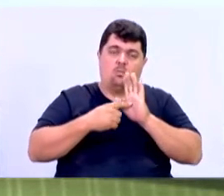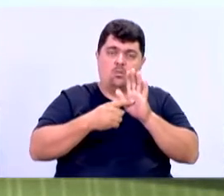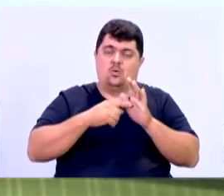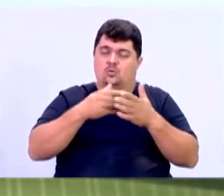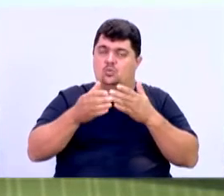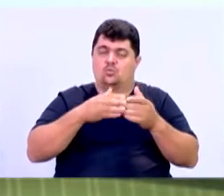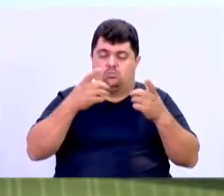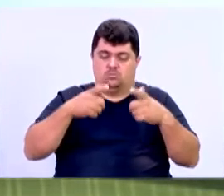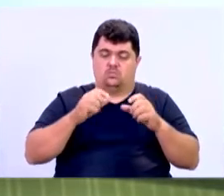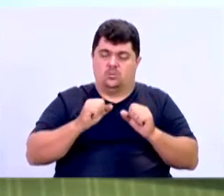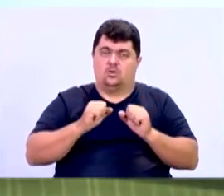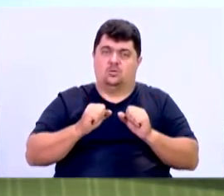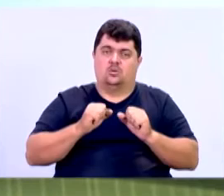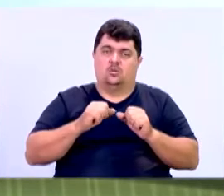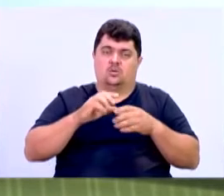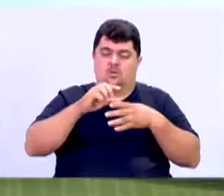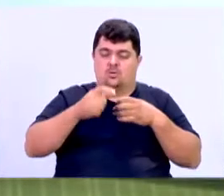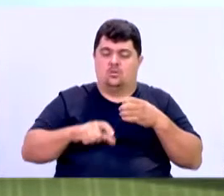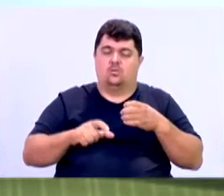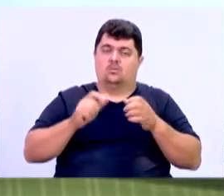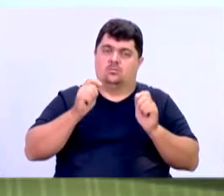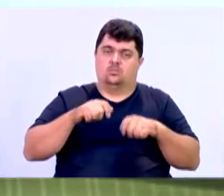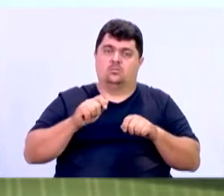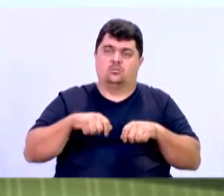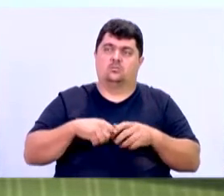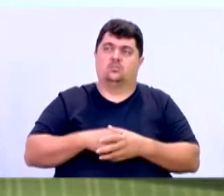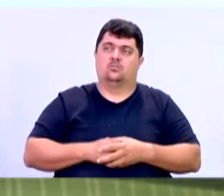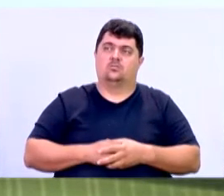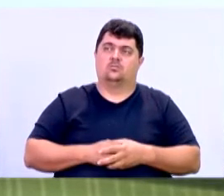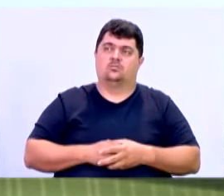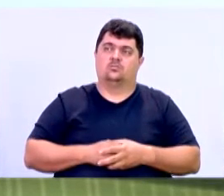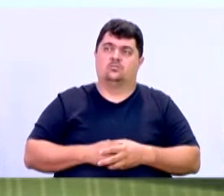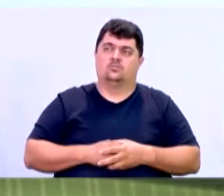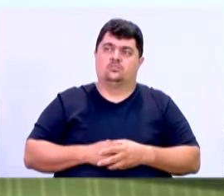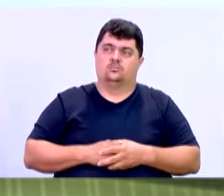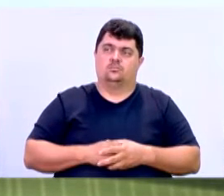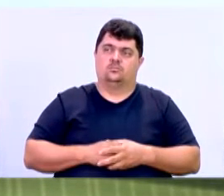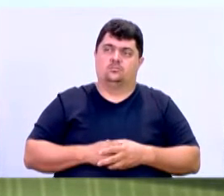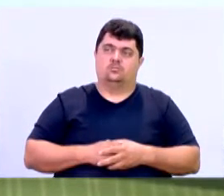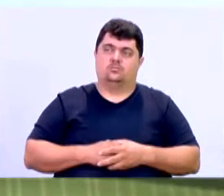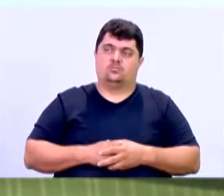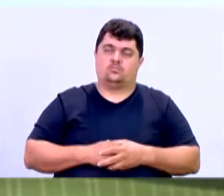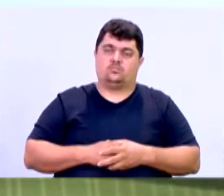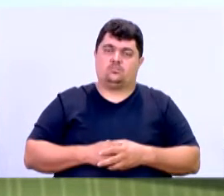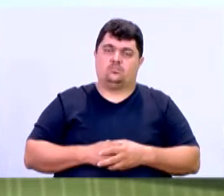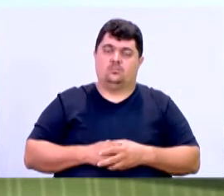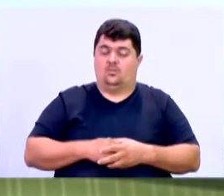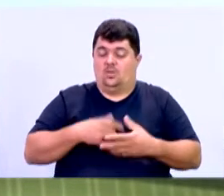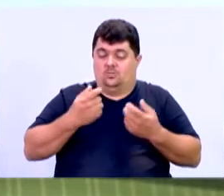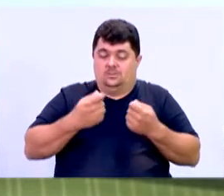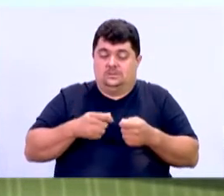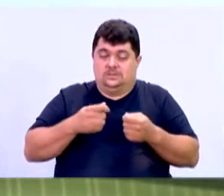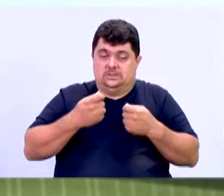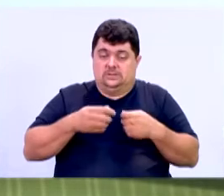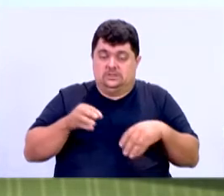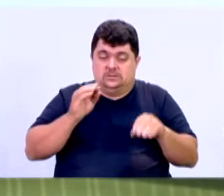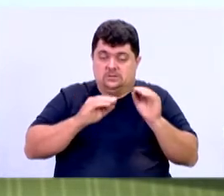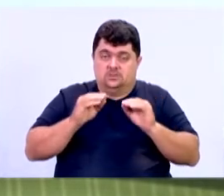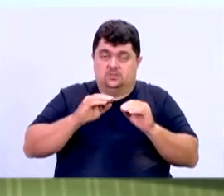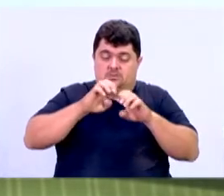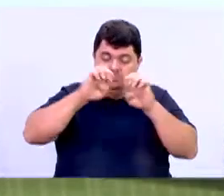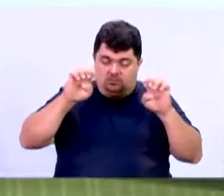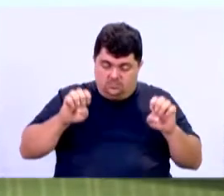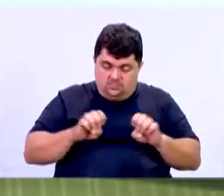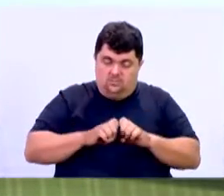que a gente colocou, conteúdo estático propriamente dito. No PHP não, eu preciso montar uma estrutura, ter um servidor web